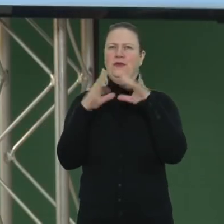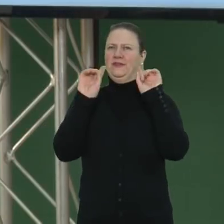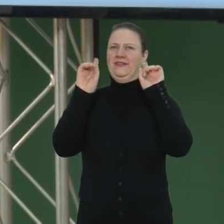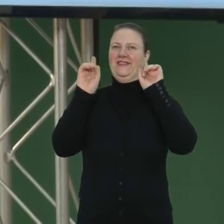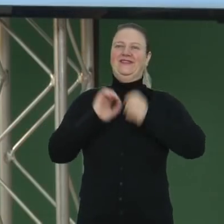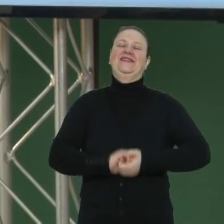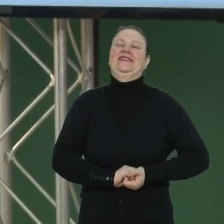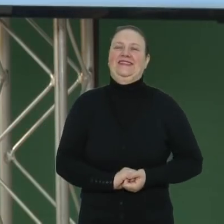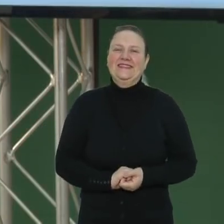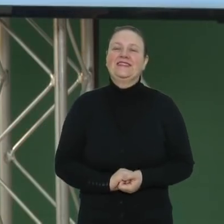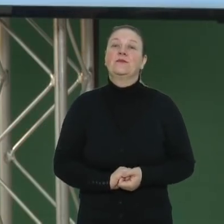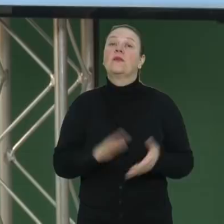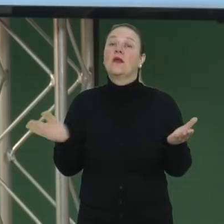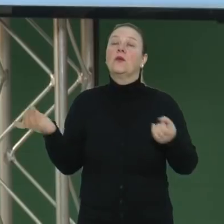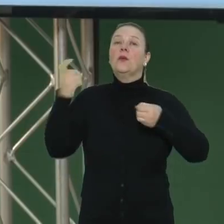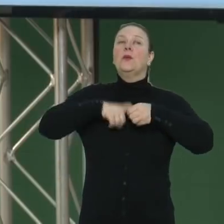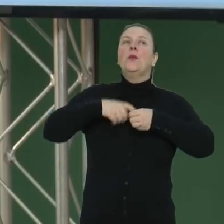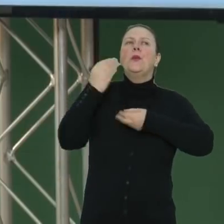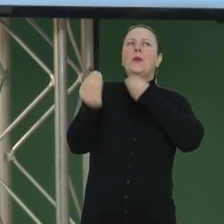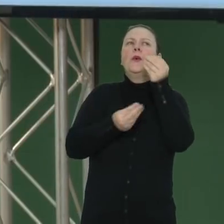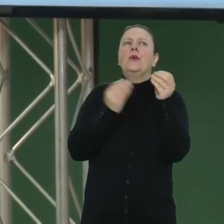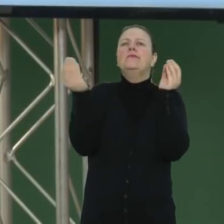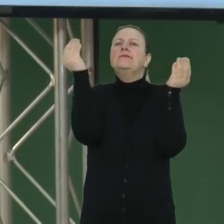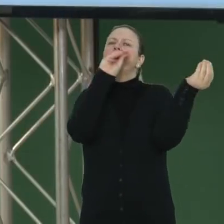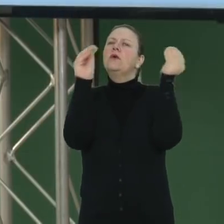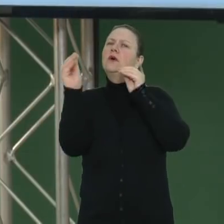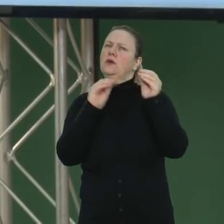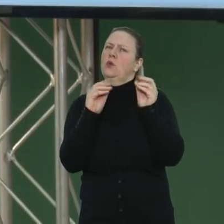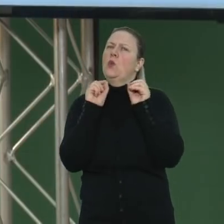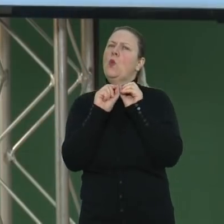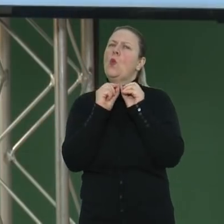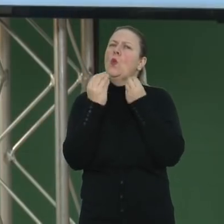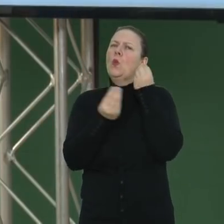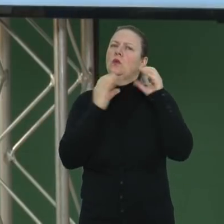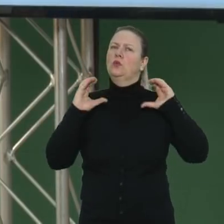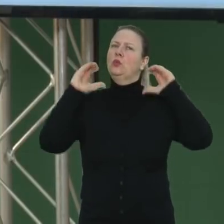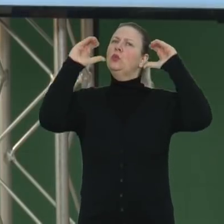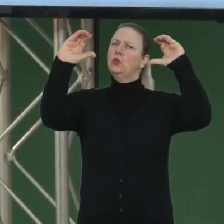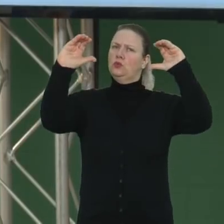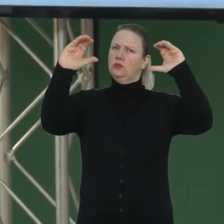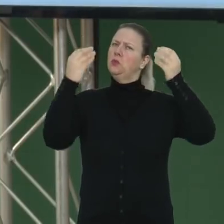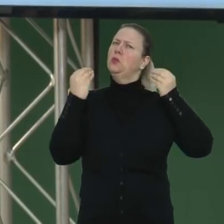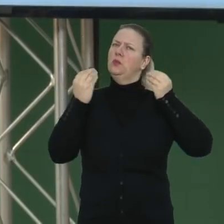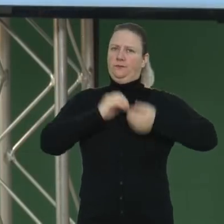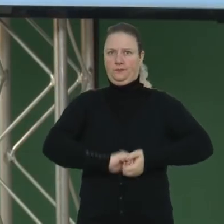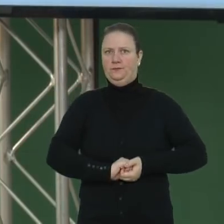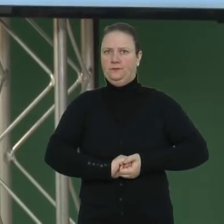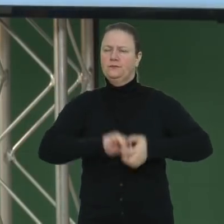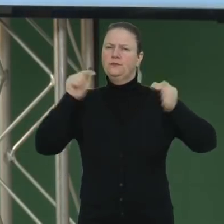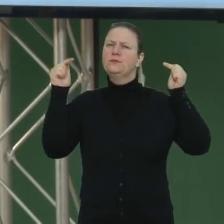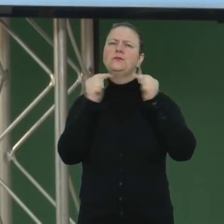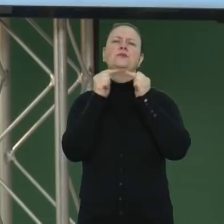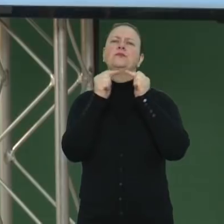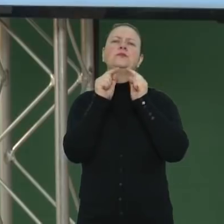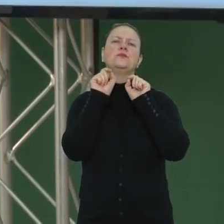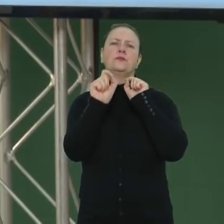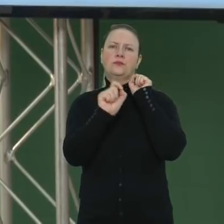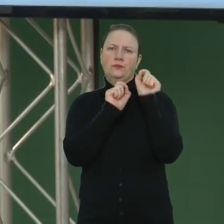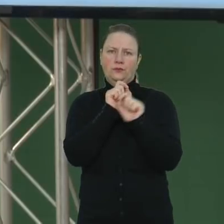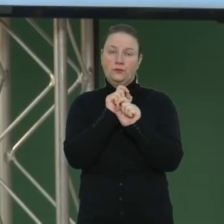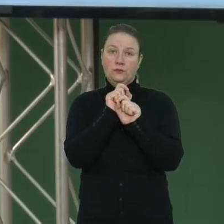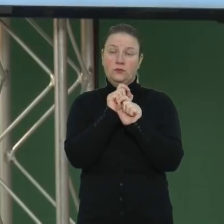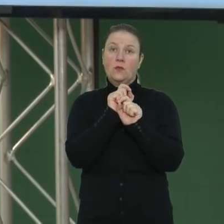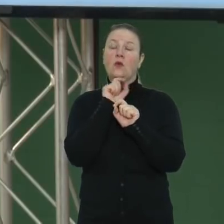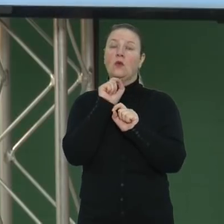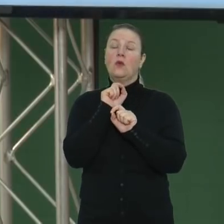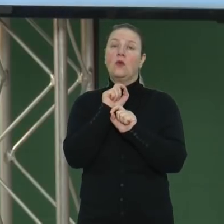nossa resolução para essa função, né. O que aconteceu aqui? Como que ela está de acordo com quem? A gente já verificou que ela está de